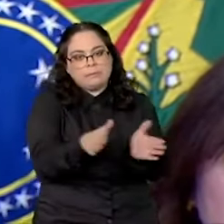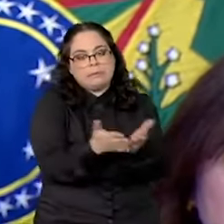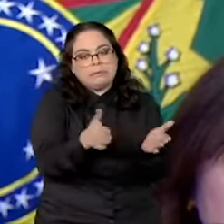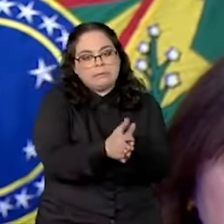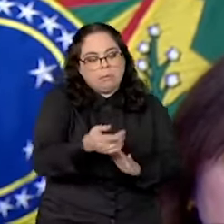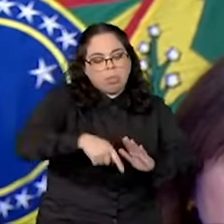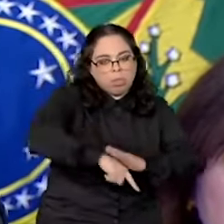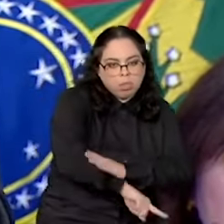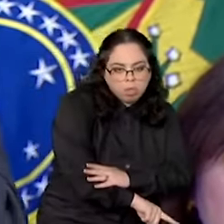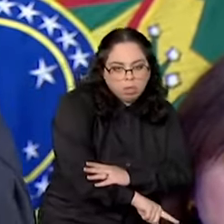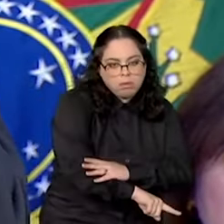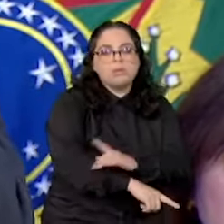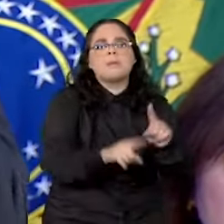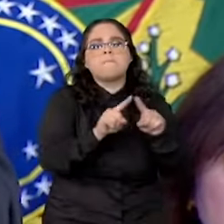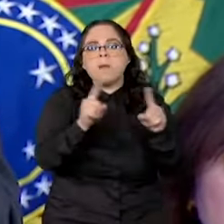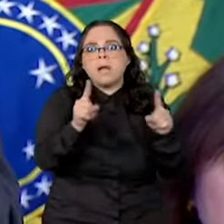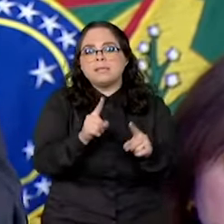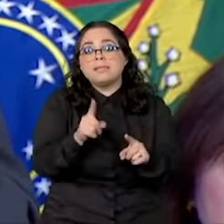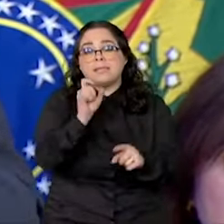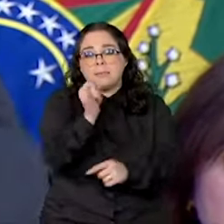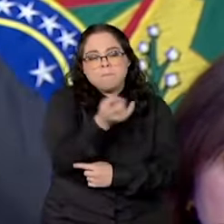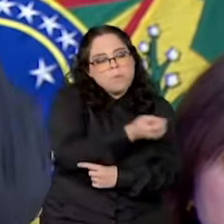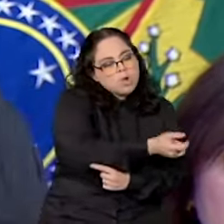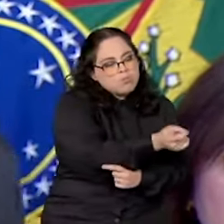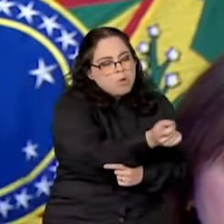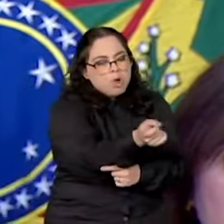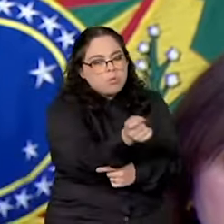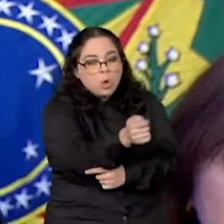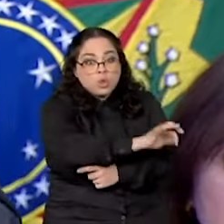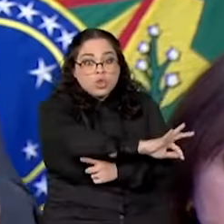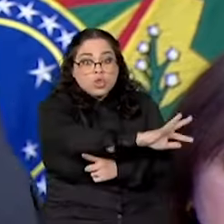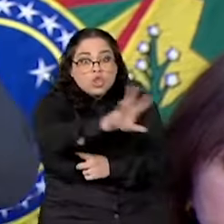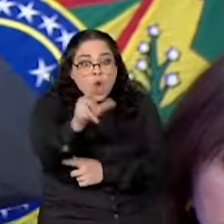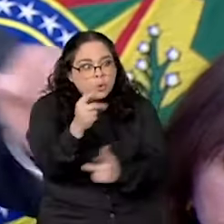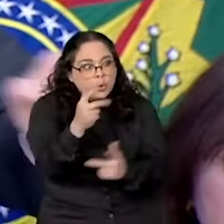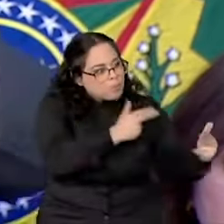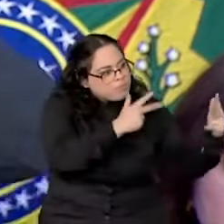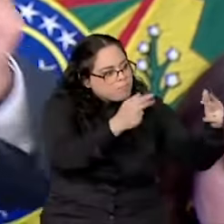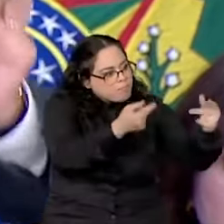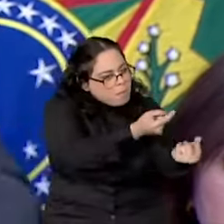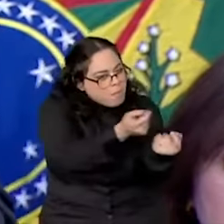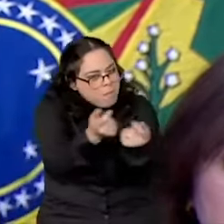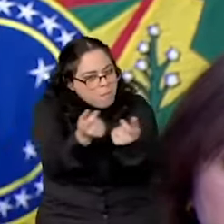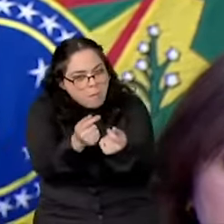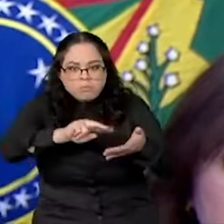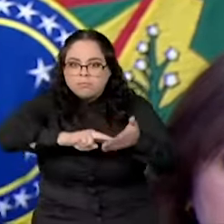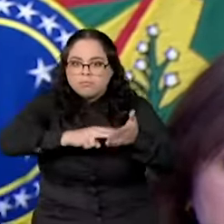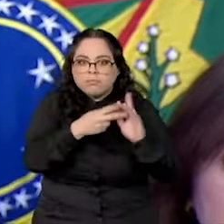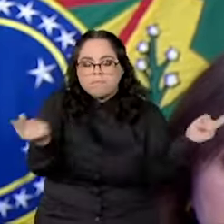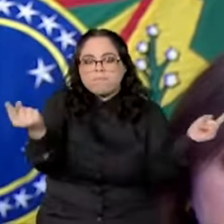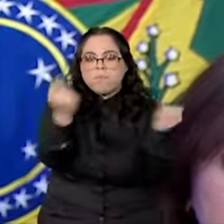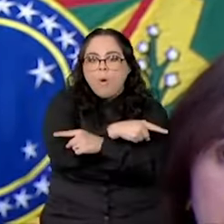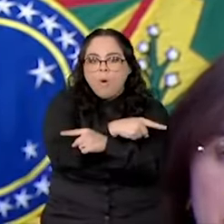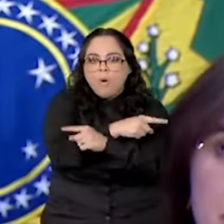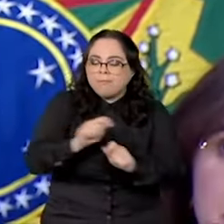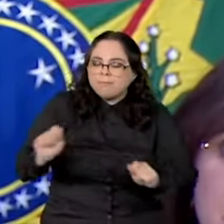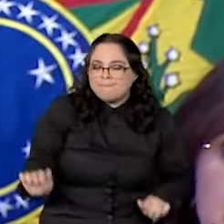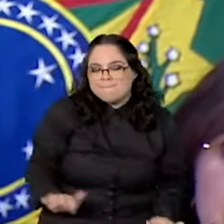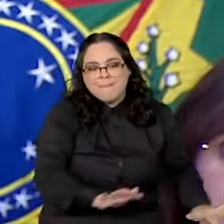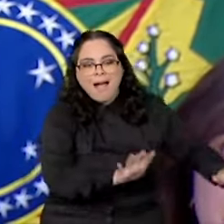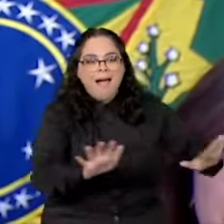miséria. Agora, pouco dinheiro na mão de muitos significa exatamente o inverso.